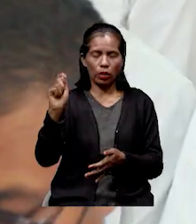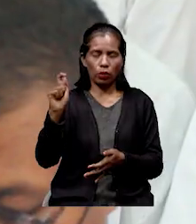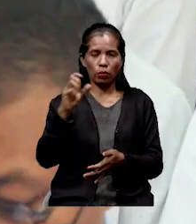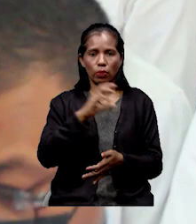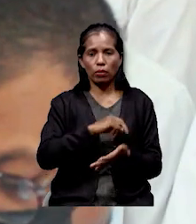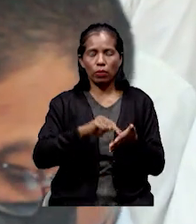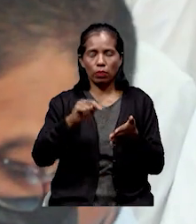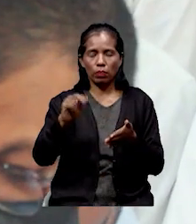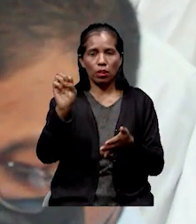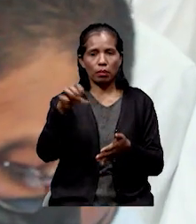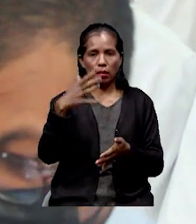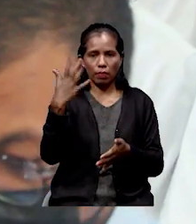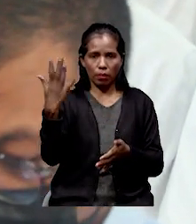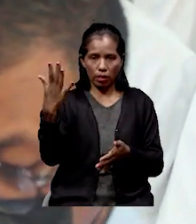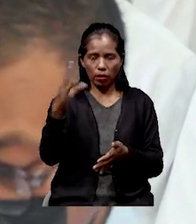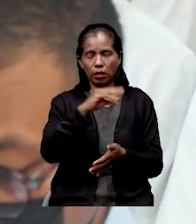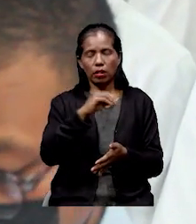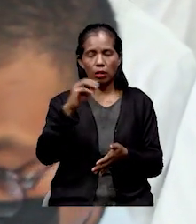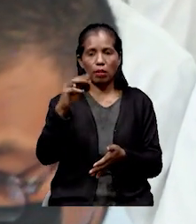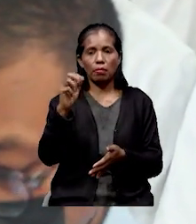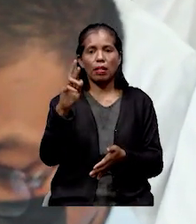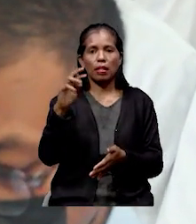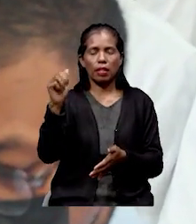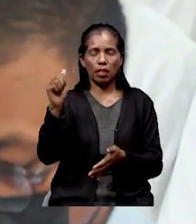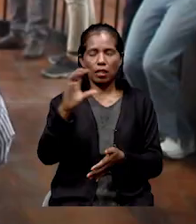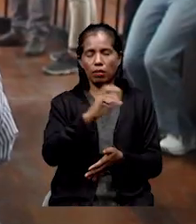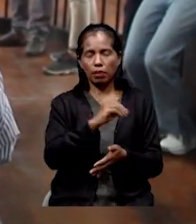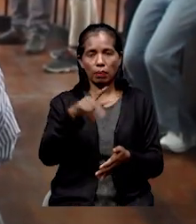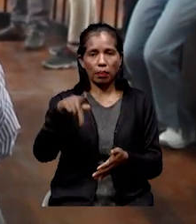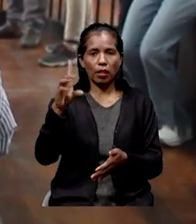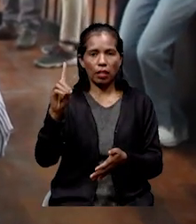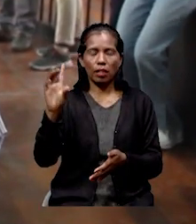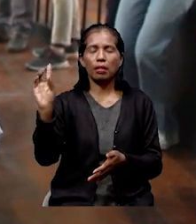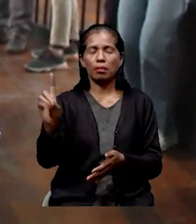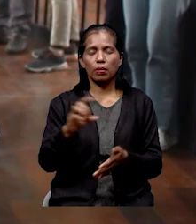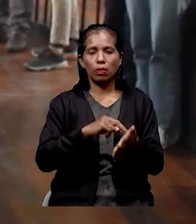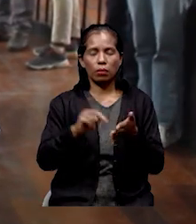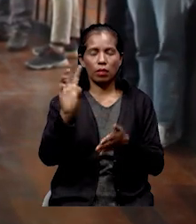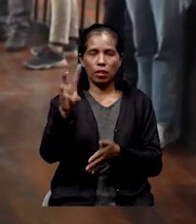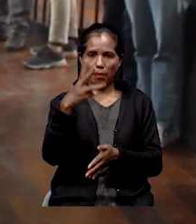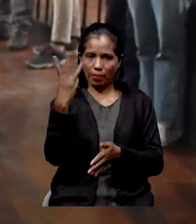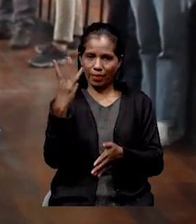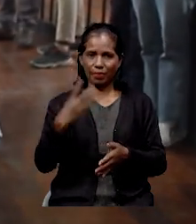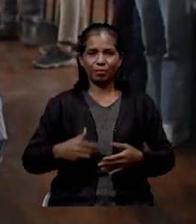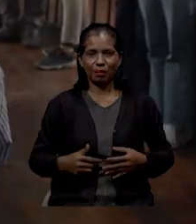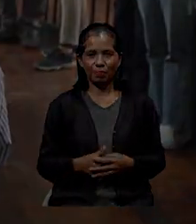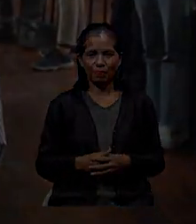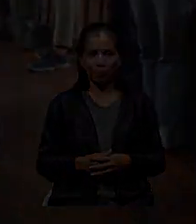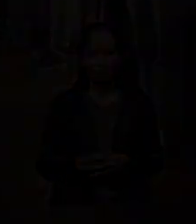sorteio Sanulu Sing Lima, Nomariano Sanamo Sabino, o número sorteio Sanulu Sing Nen. Clementino Maia, Ziamen.